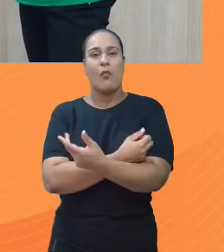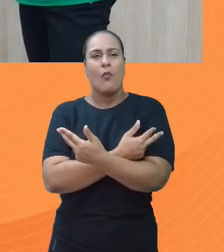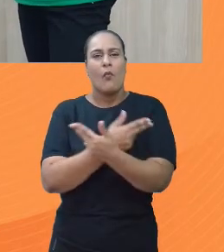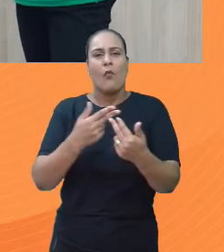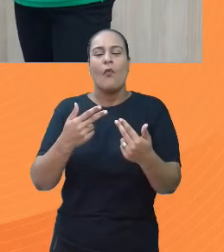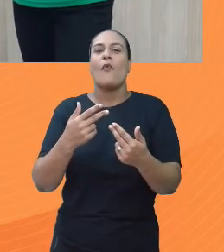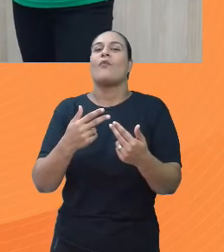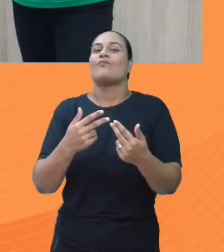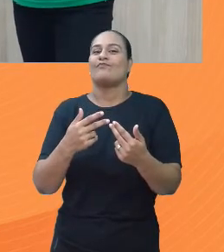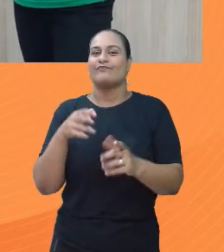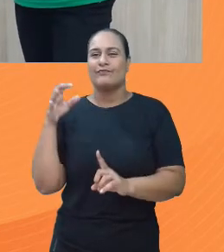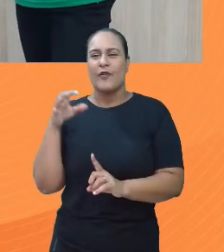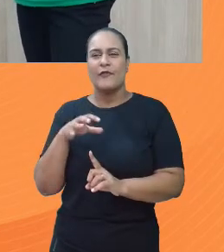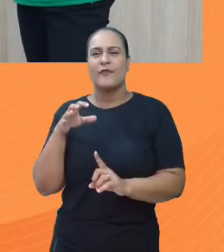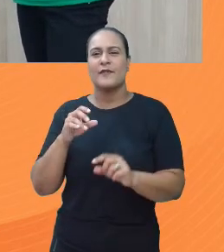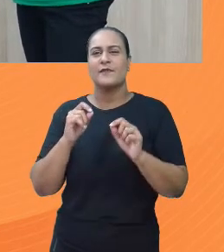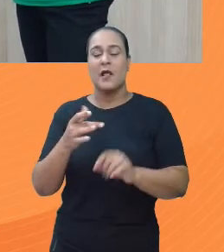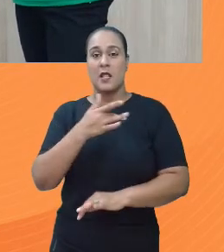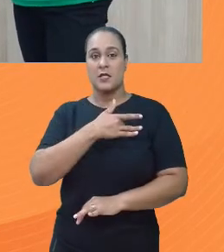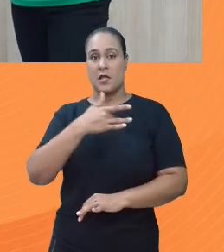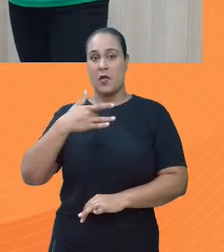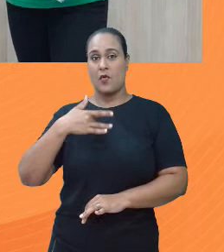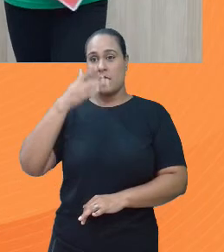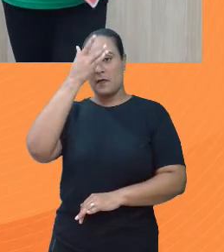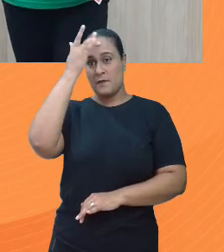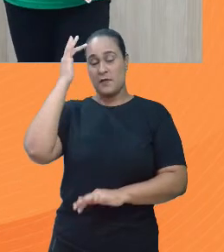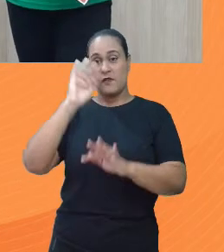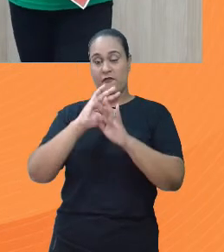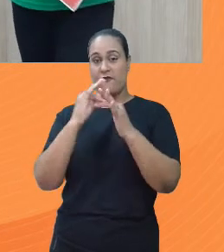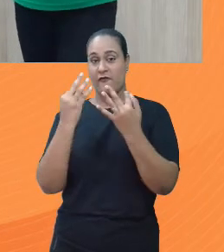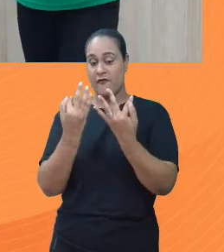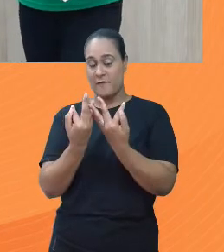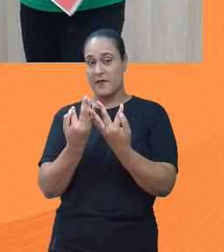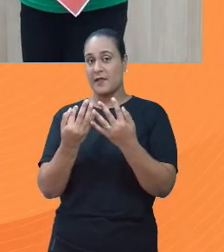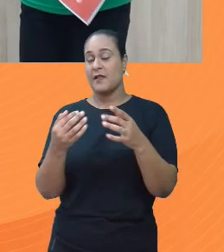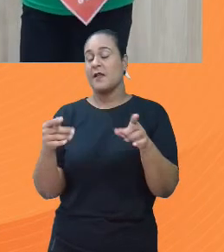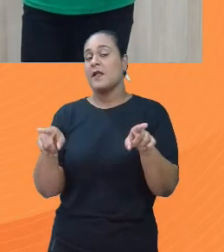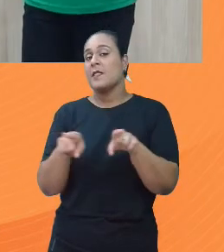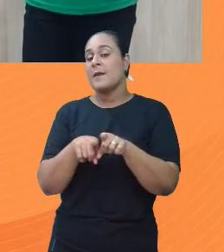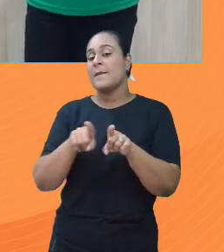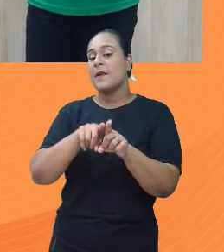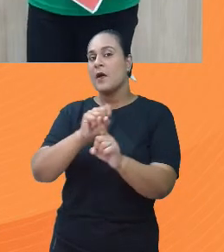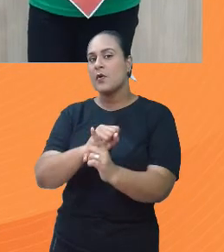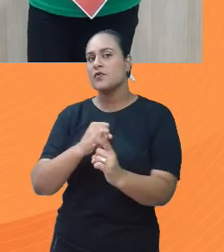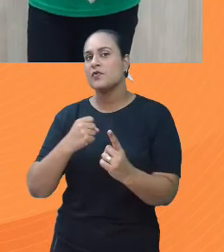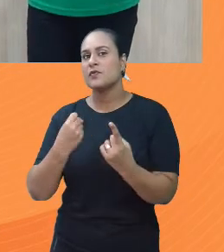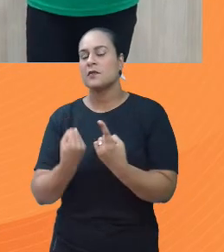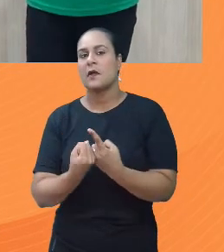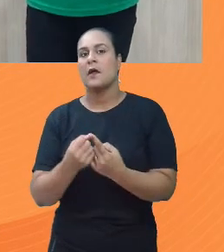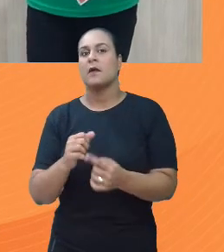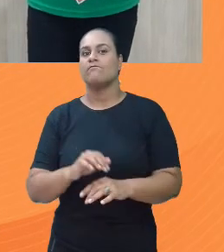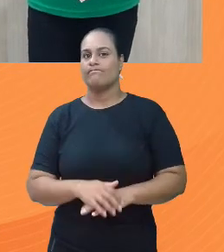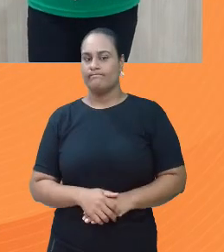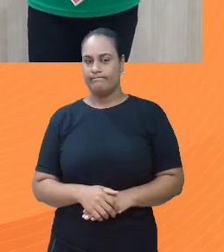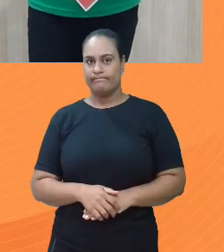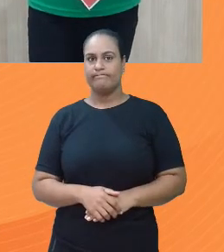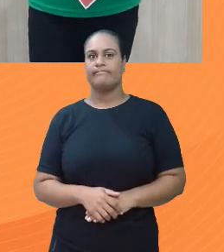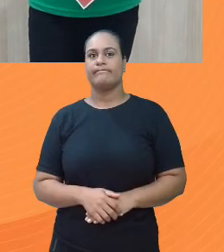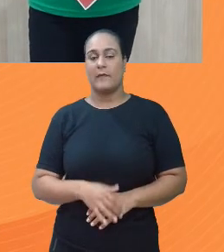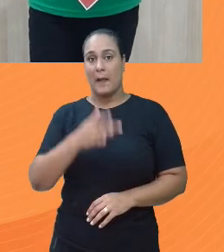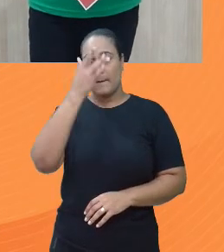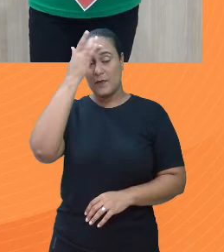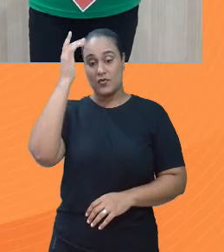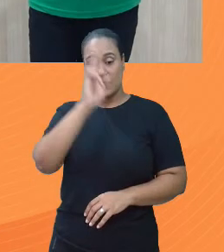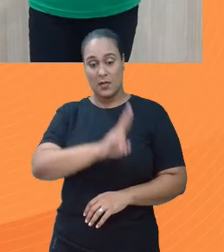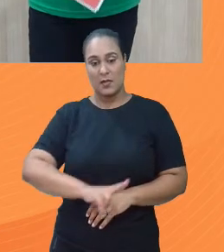na saúde do usuário, para a família e para a sociedade. Então, a gente tem que pensar que, primeiro, ela está causando mal para quem está